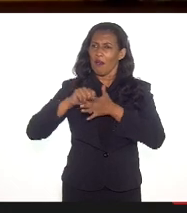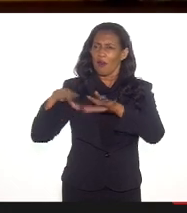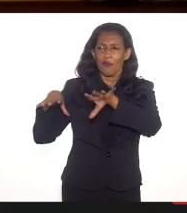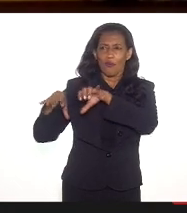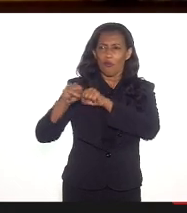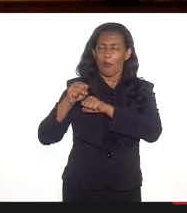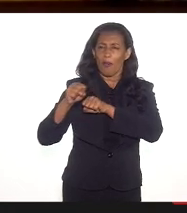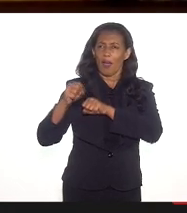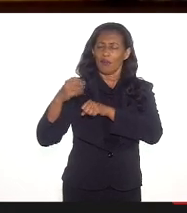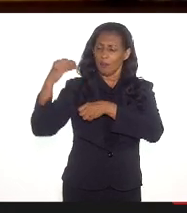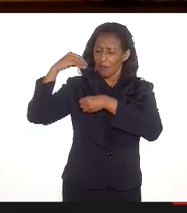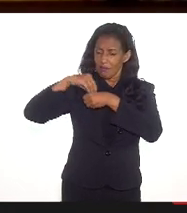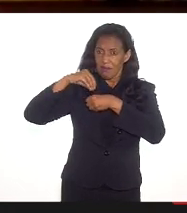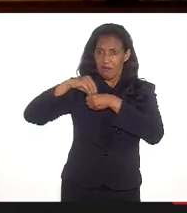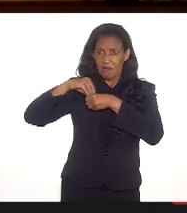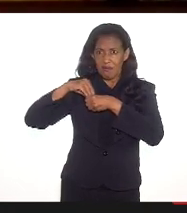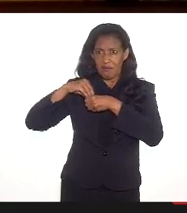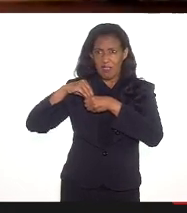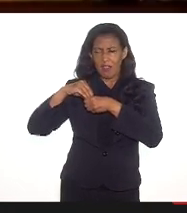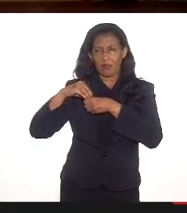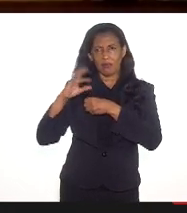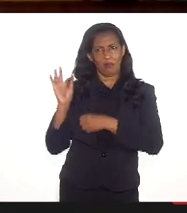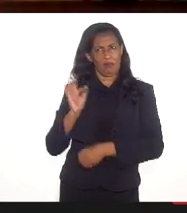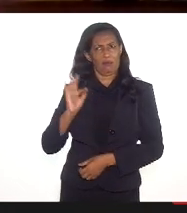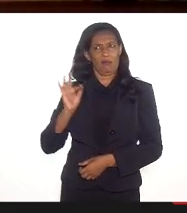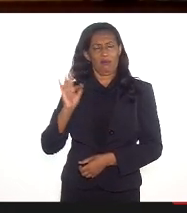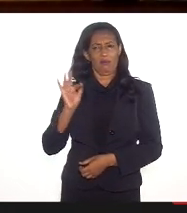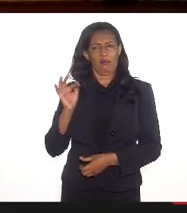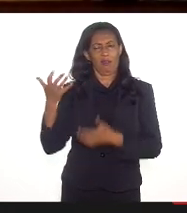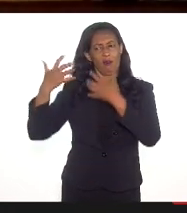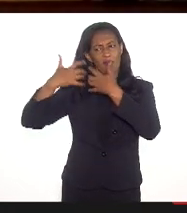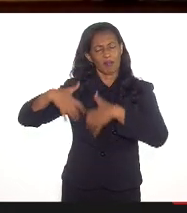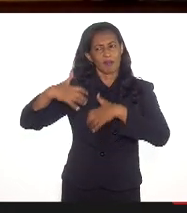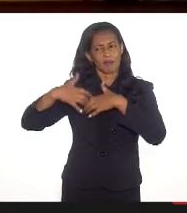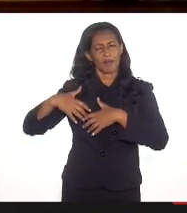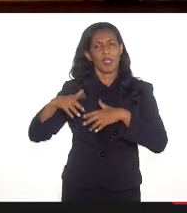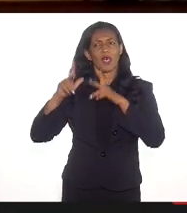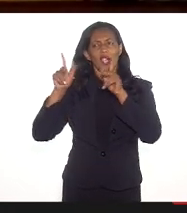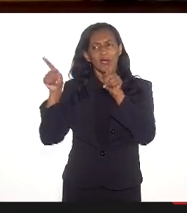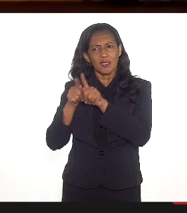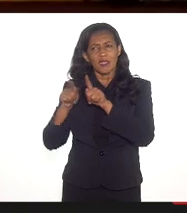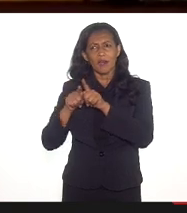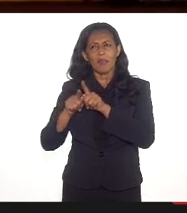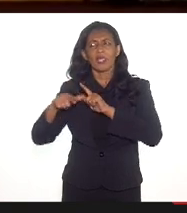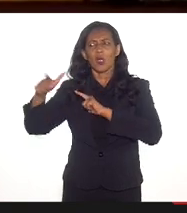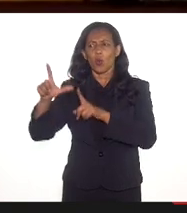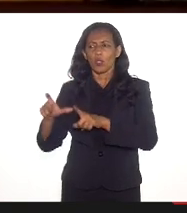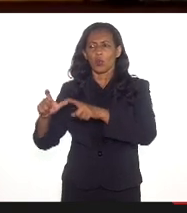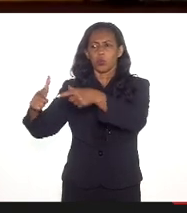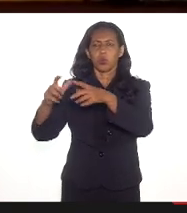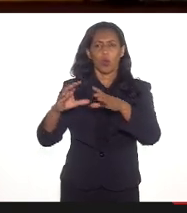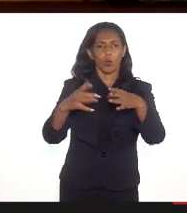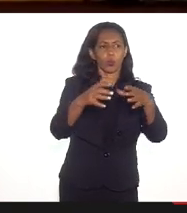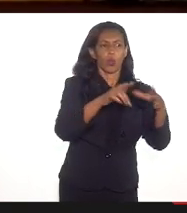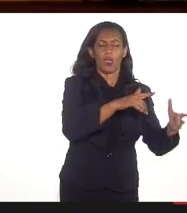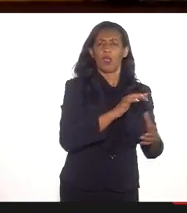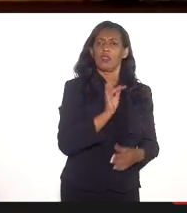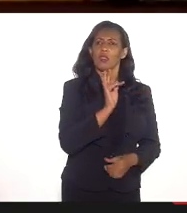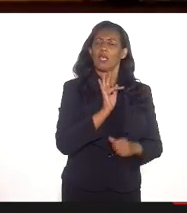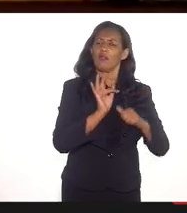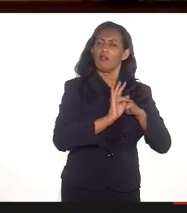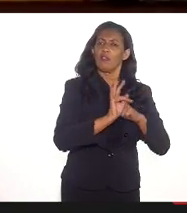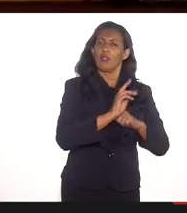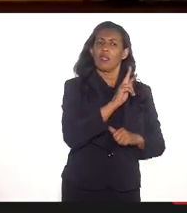formados na nossa unidade lá. Como é que... E assim como existem outras unidades nessa área, como na FAETERD Rio, na FAETERD